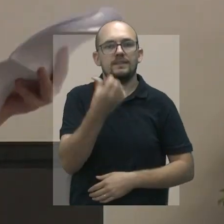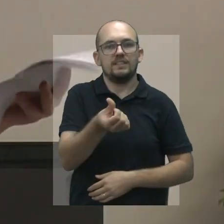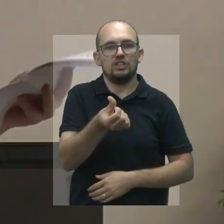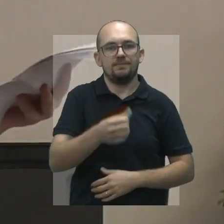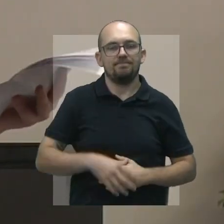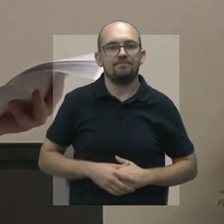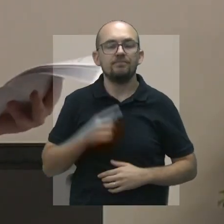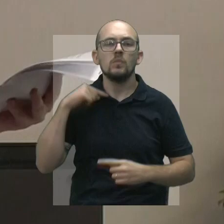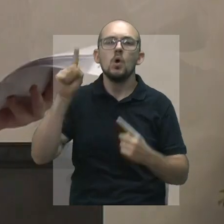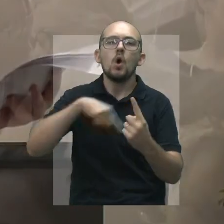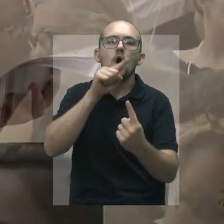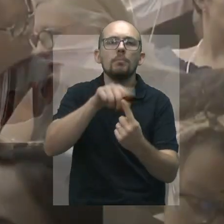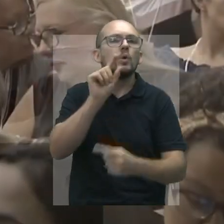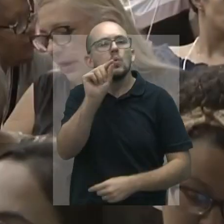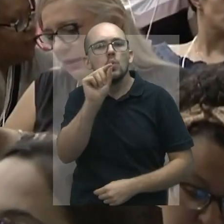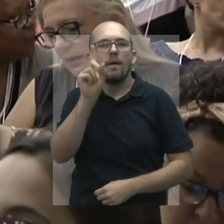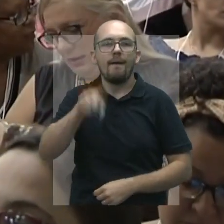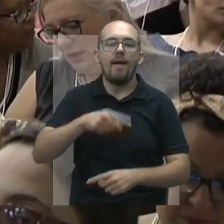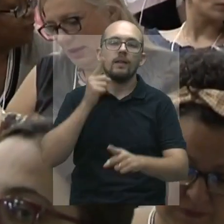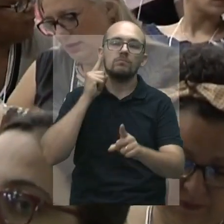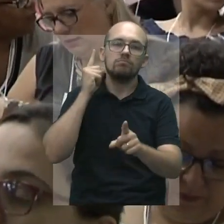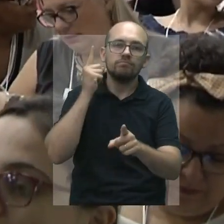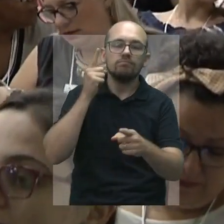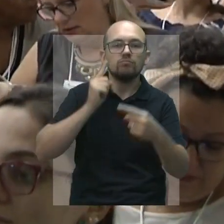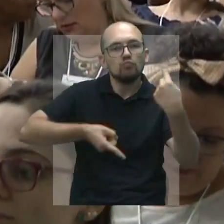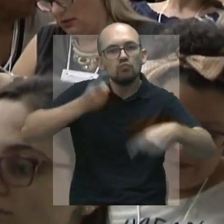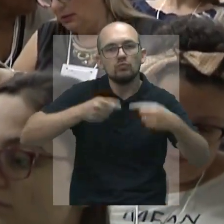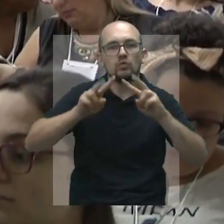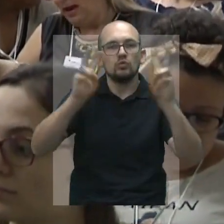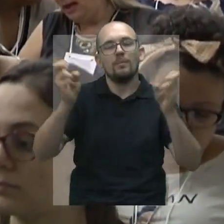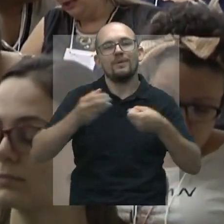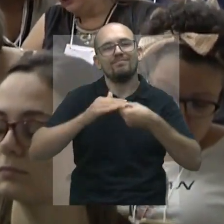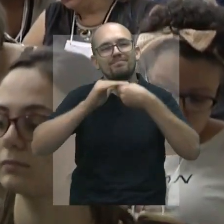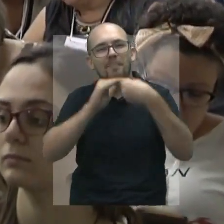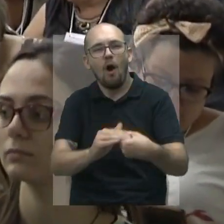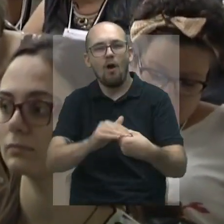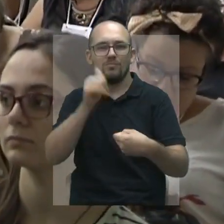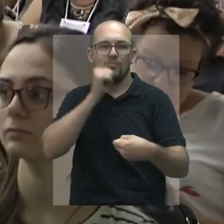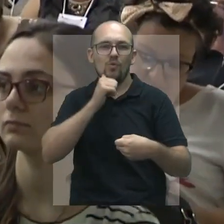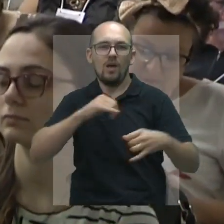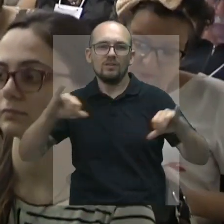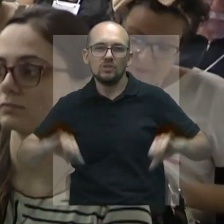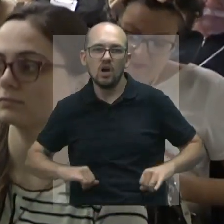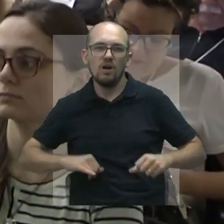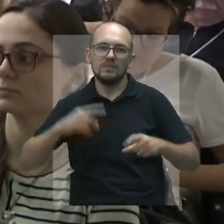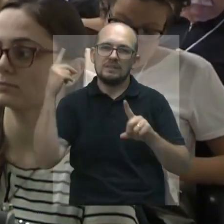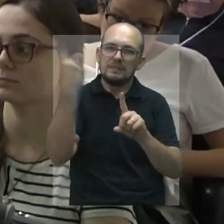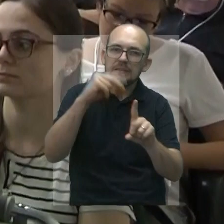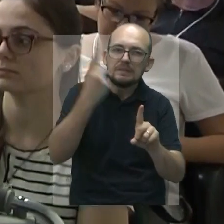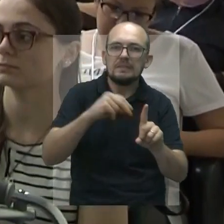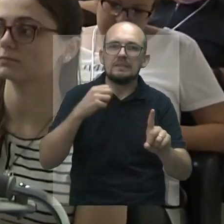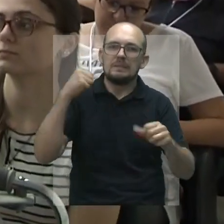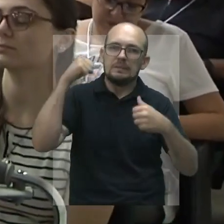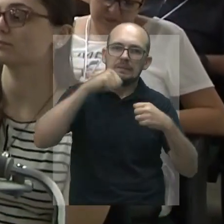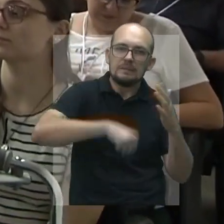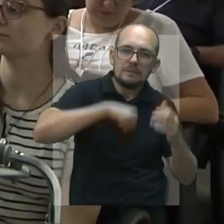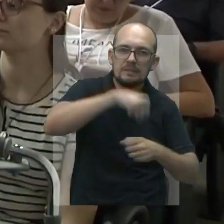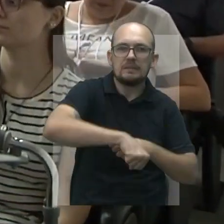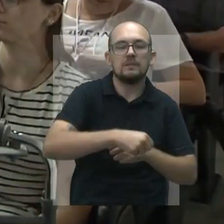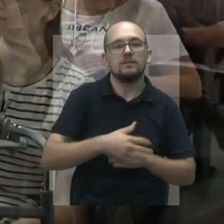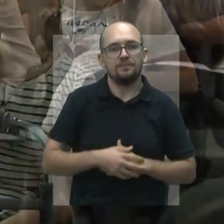objetivo do encontro foi discutir sobre a violência doméstica e familiar, focando na prevenção e